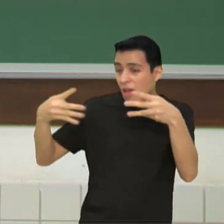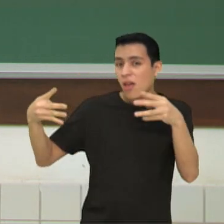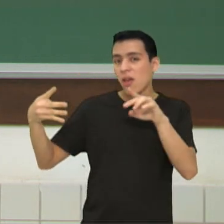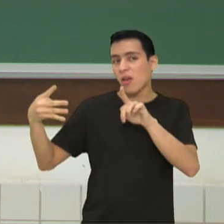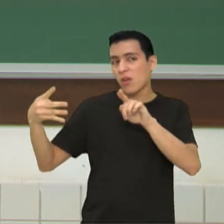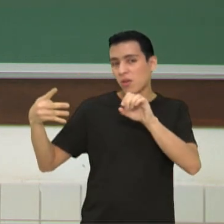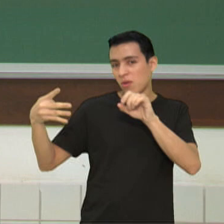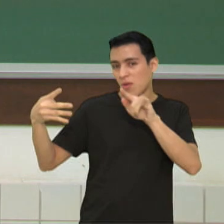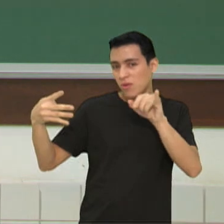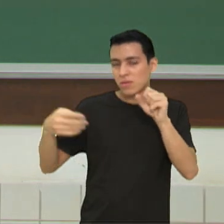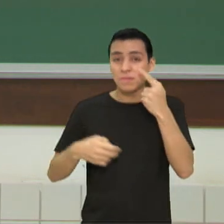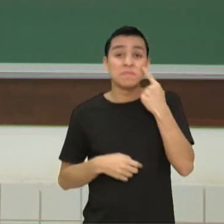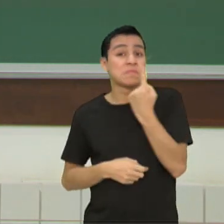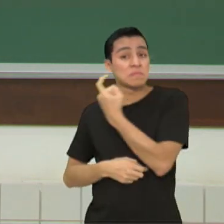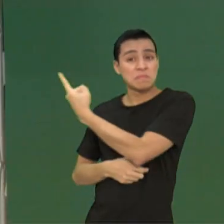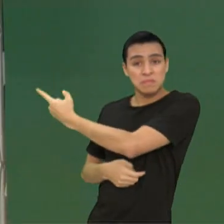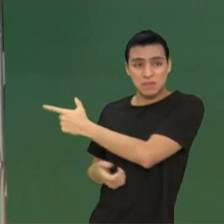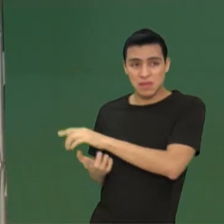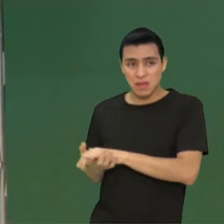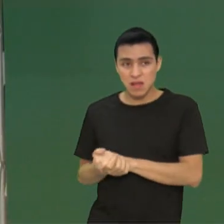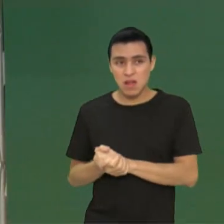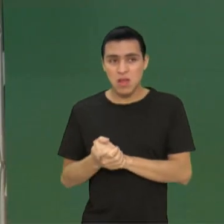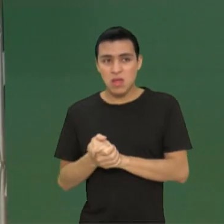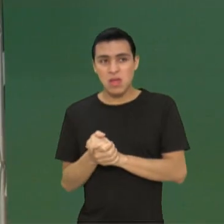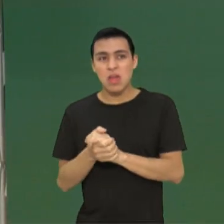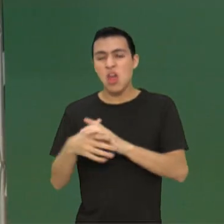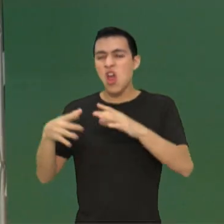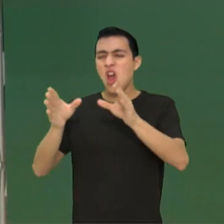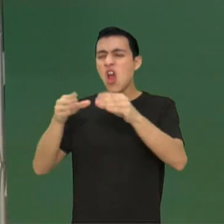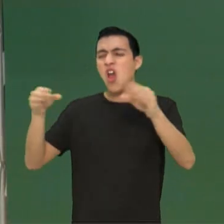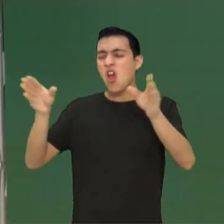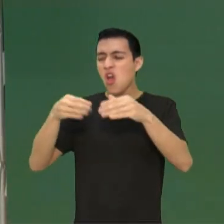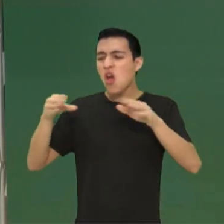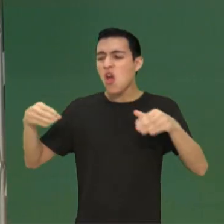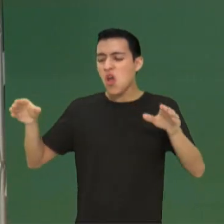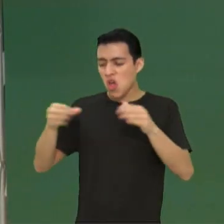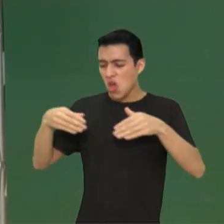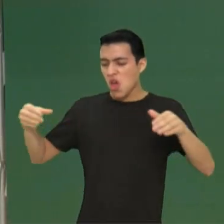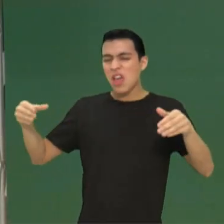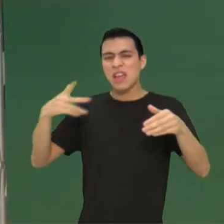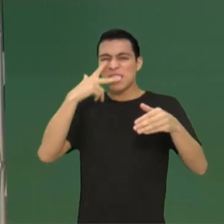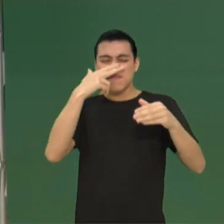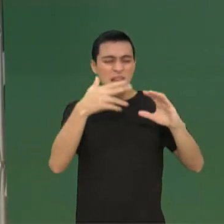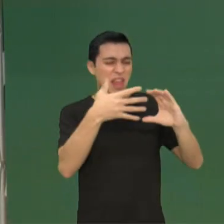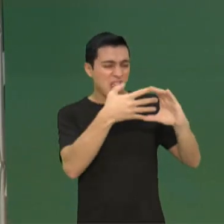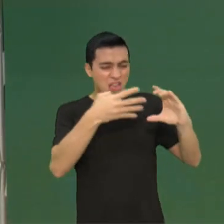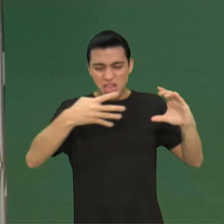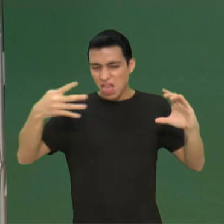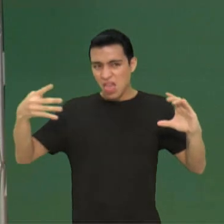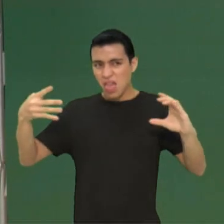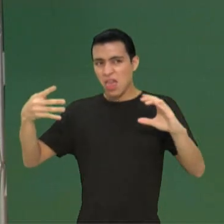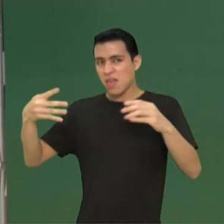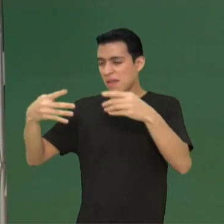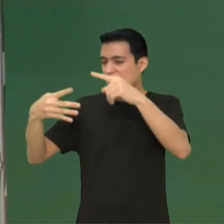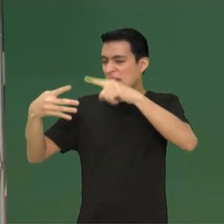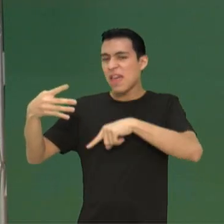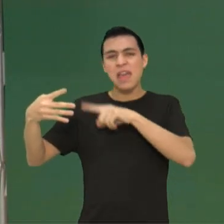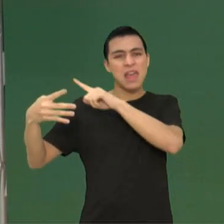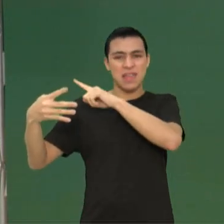Certo? Olha lá que interessante. Aqui um desenho só do Golgi, como se tivesse tirado ele da célula, cortado e olhado.